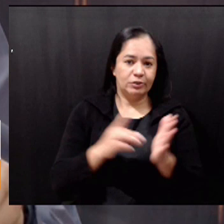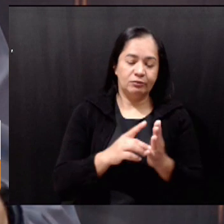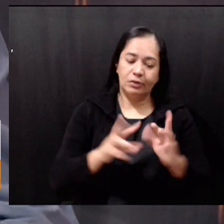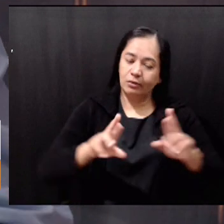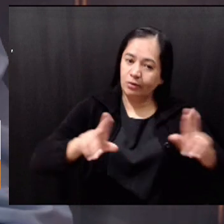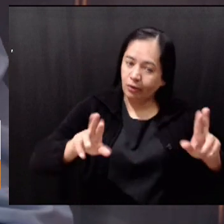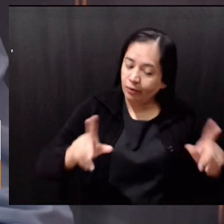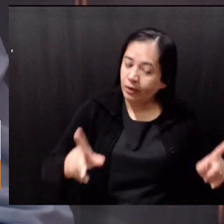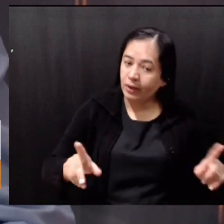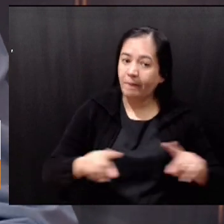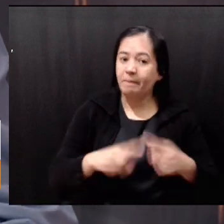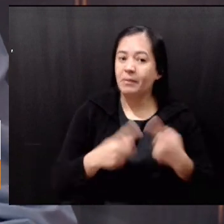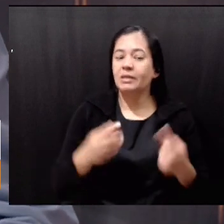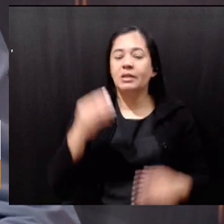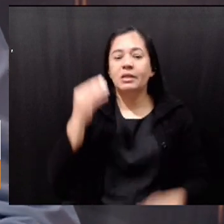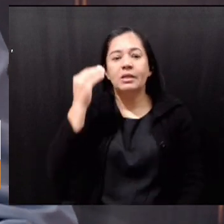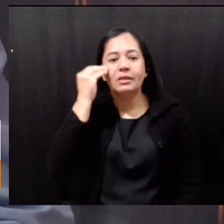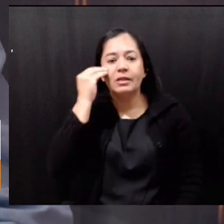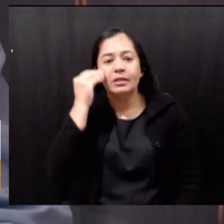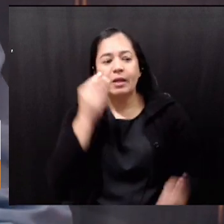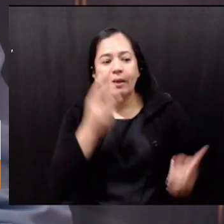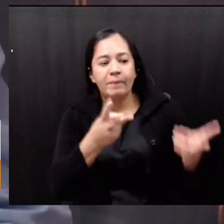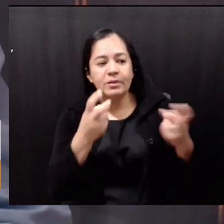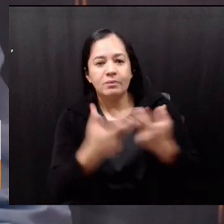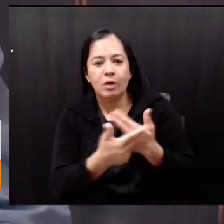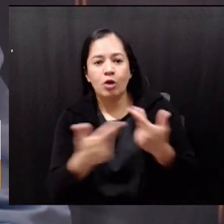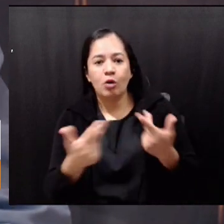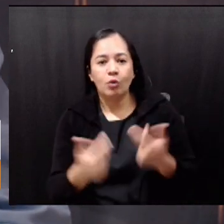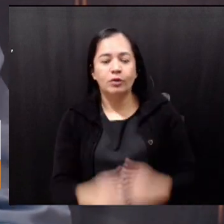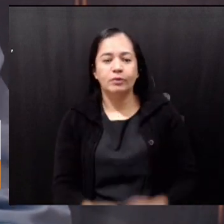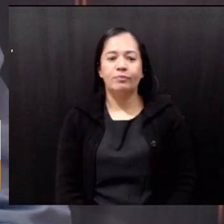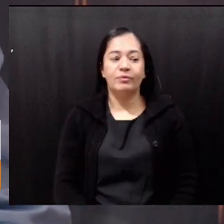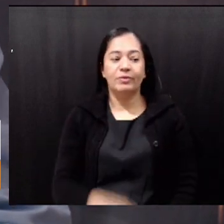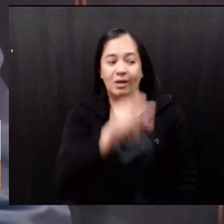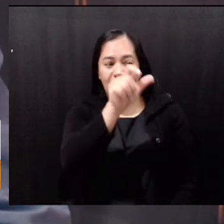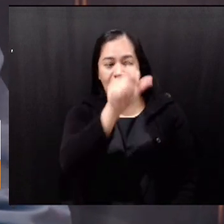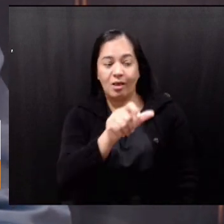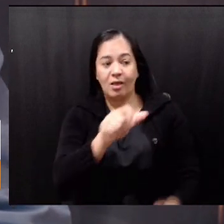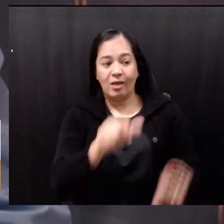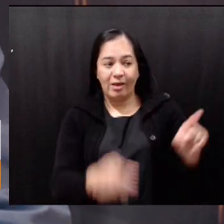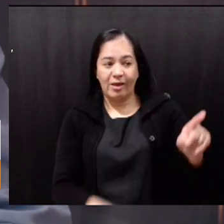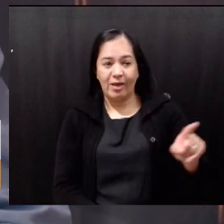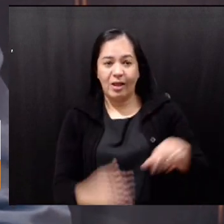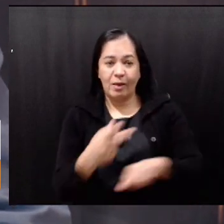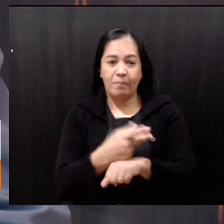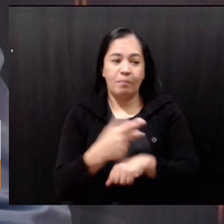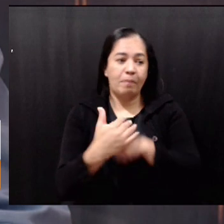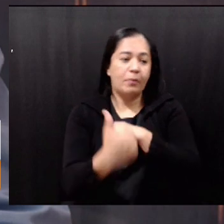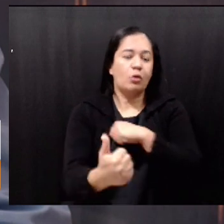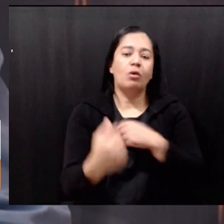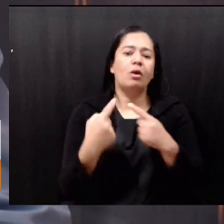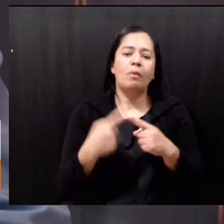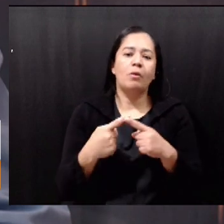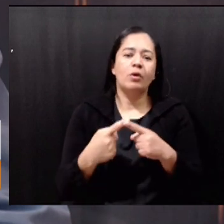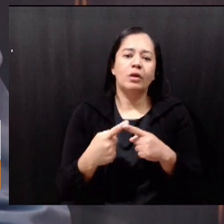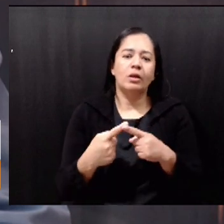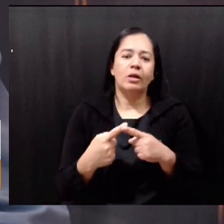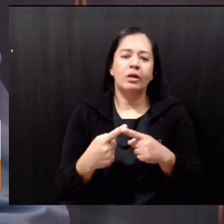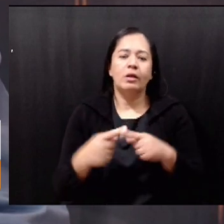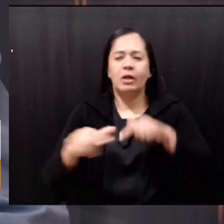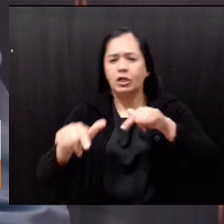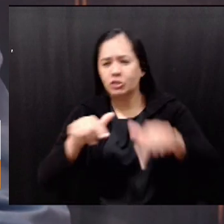tentar pegar coisas concretas. "Olha, essa pessoa só está me procurando por questões de trabalho, só quando ela